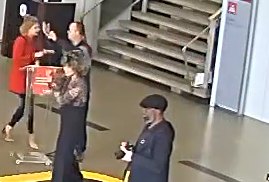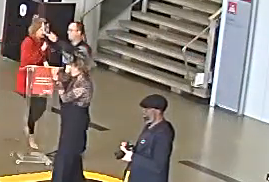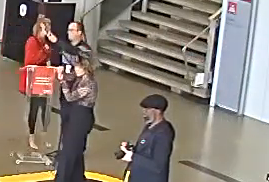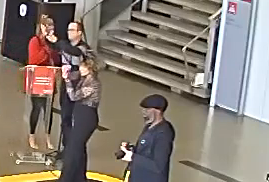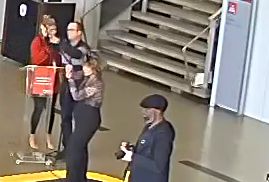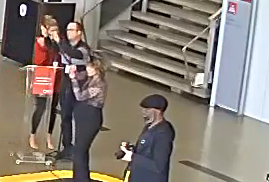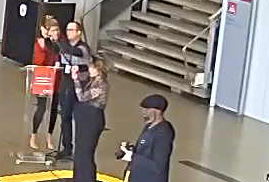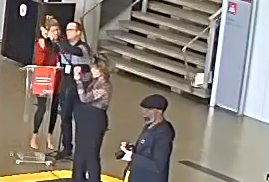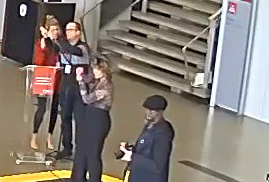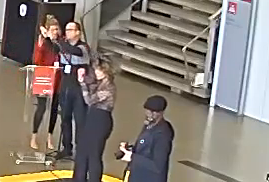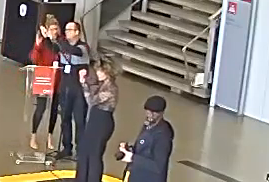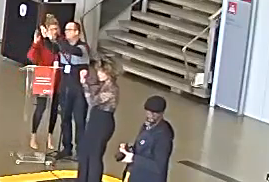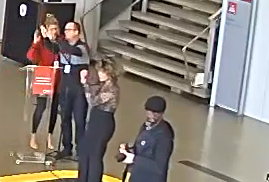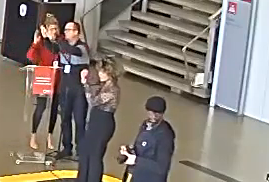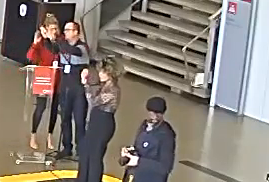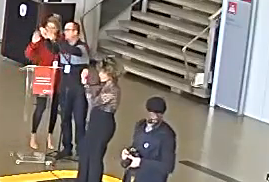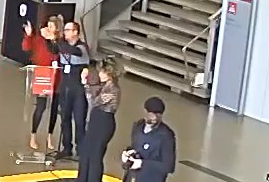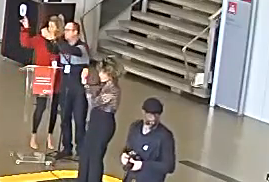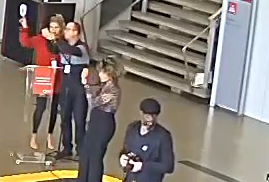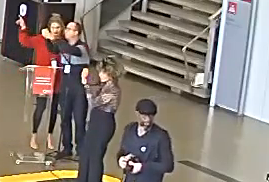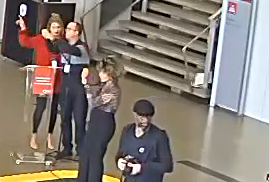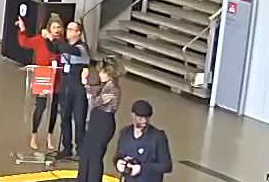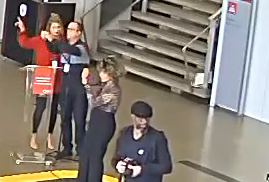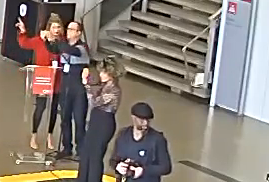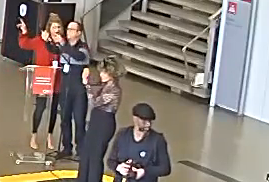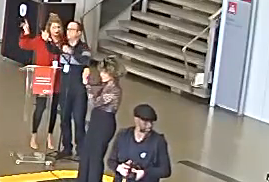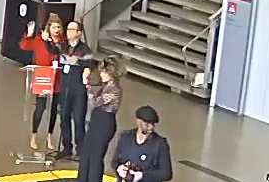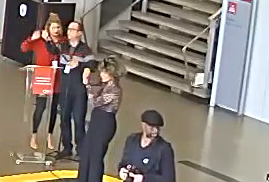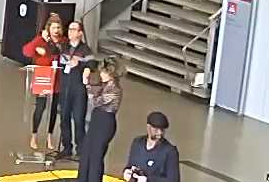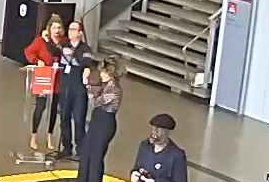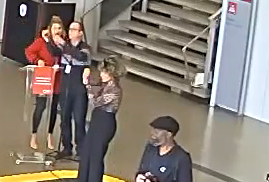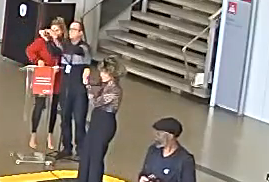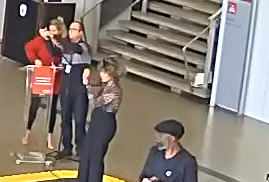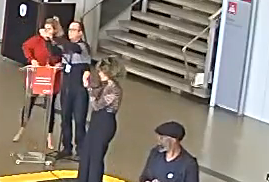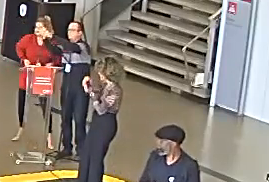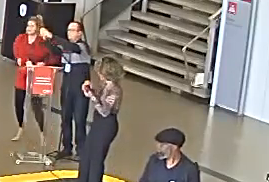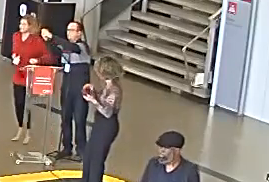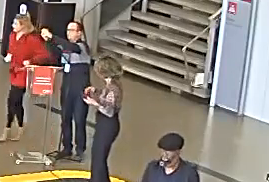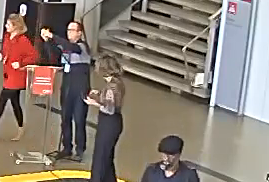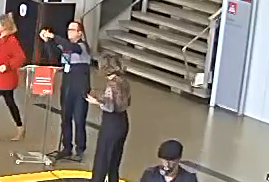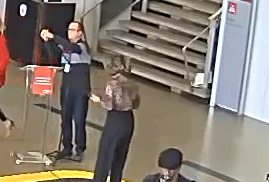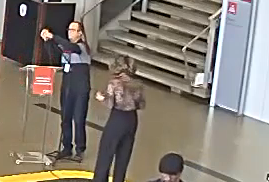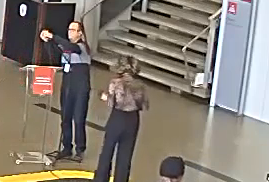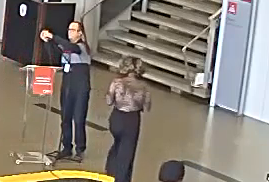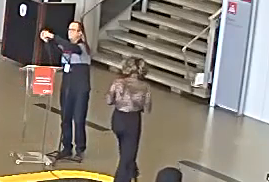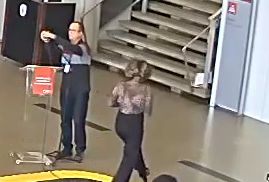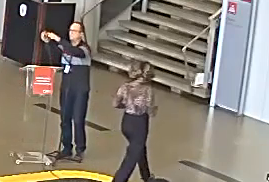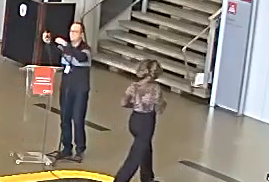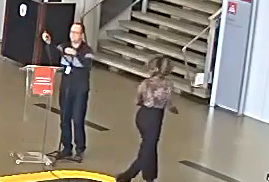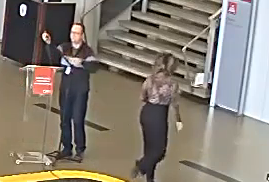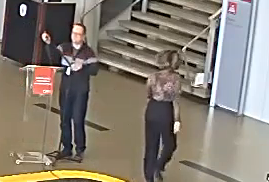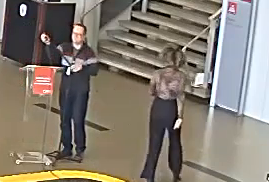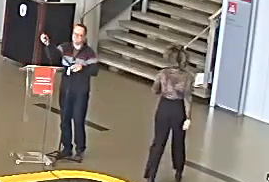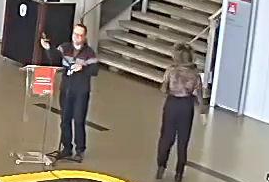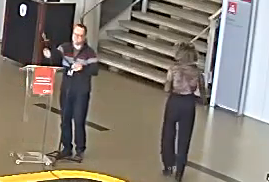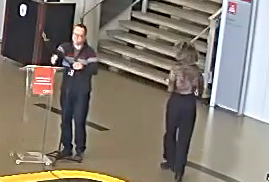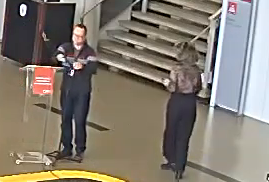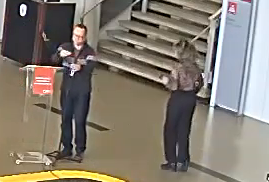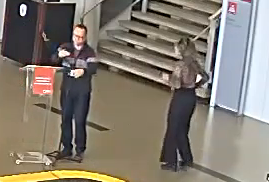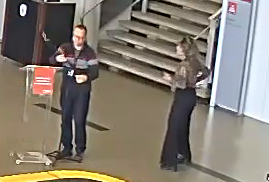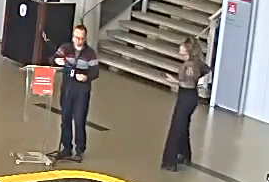do deputado Betão, congratula-se com as irmãs dominicanas da Anunciata pelos 50 anos